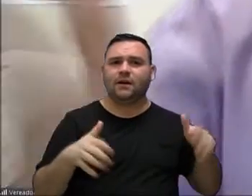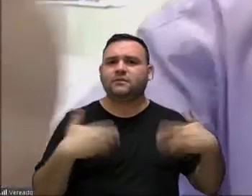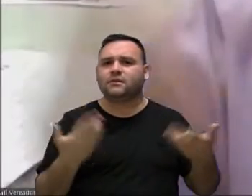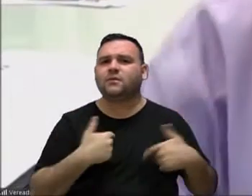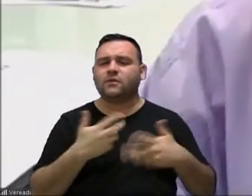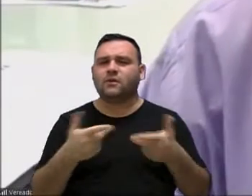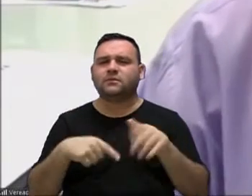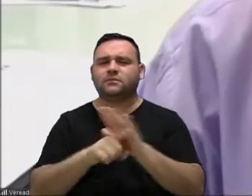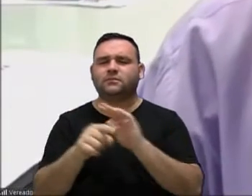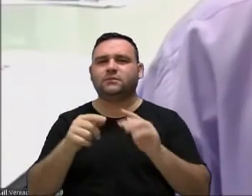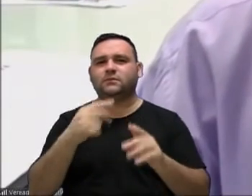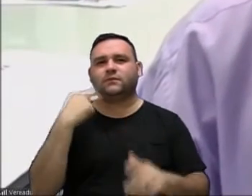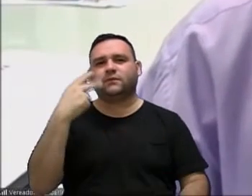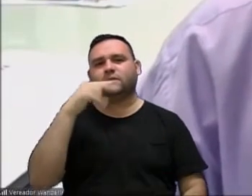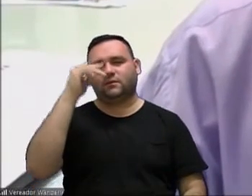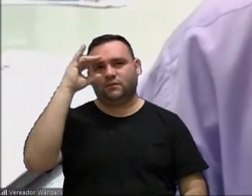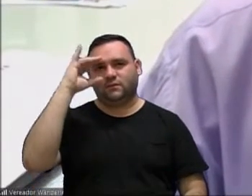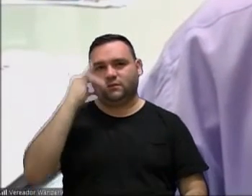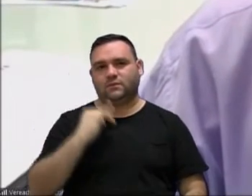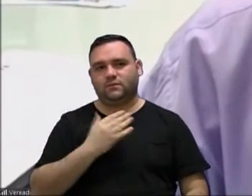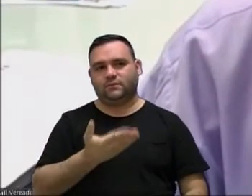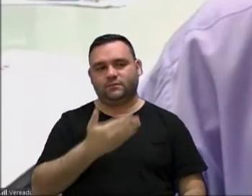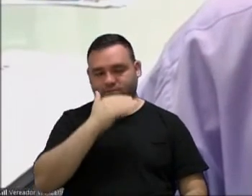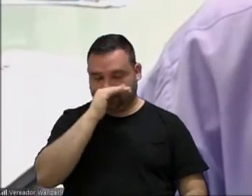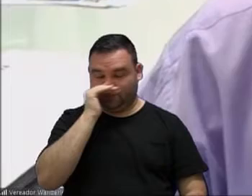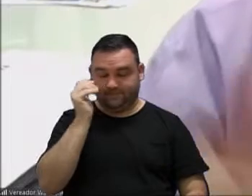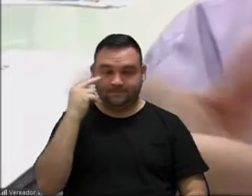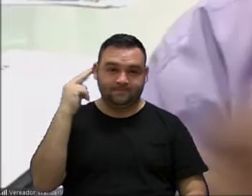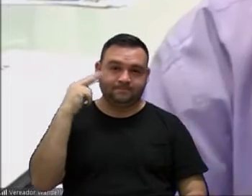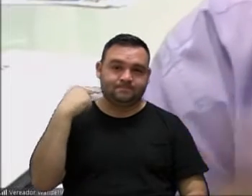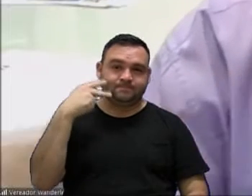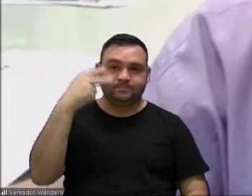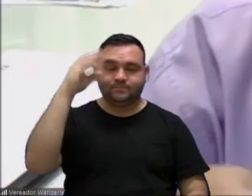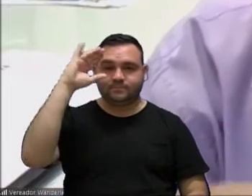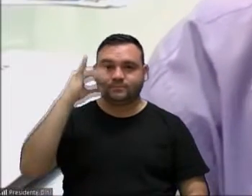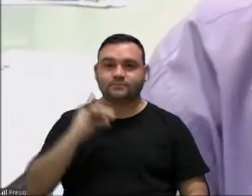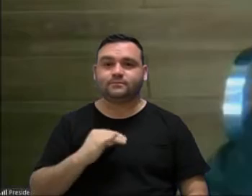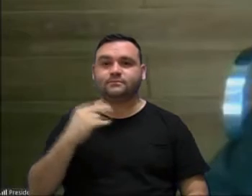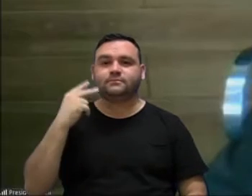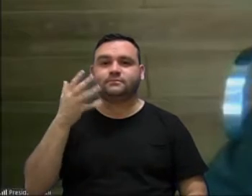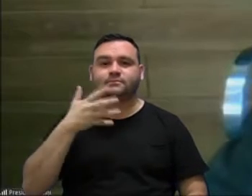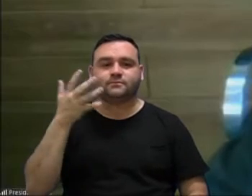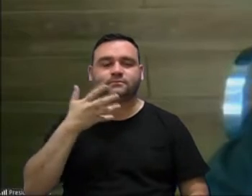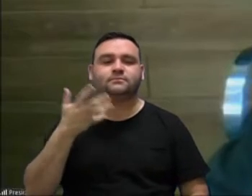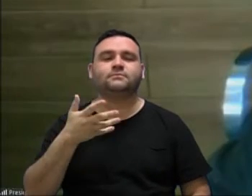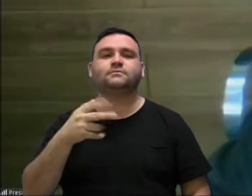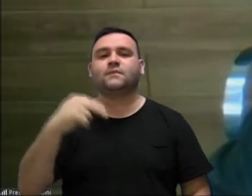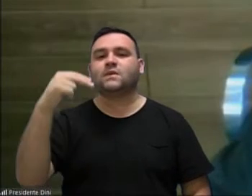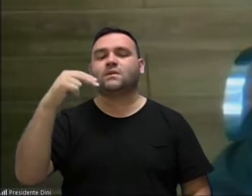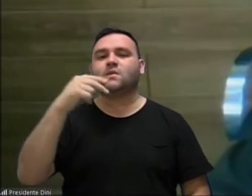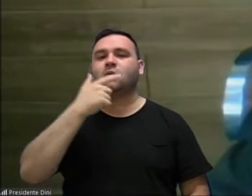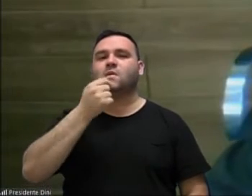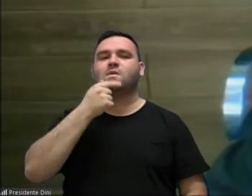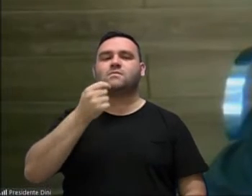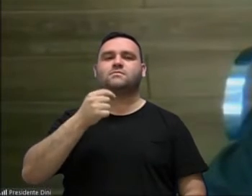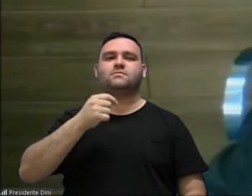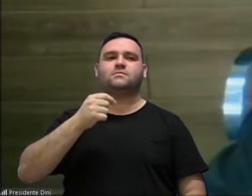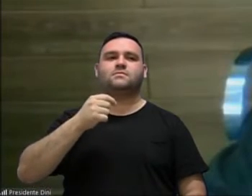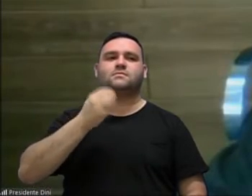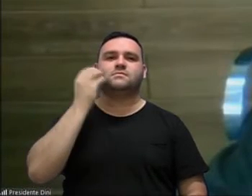essa é a minha... Pois não, vereadora Iara? Vereadora Iara, parece que quer falar? O Anselmo pediu também, Anselmo?